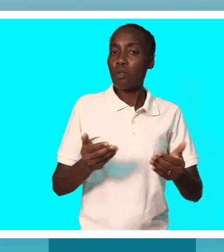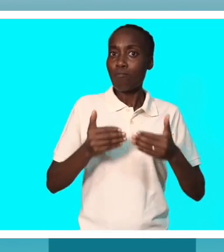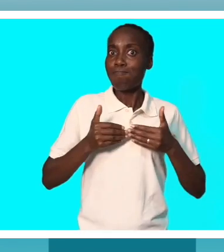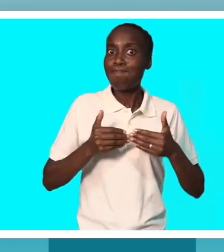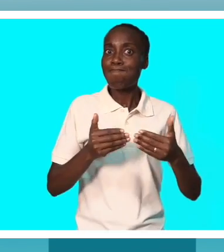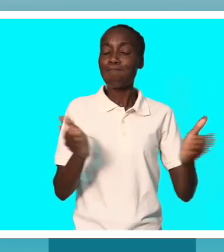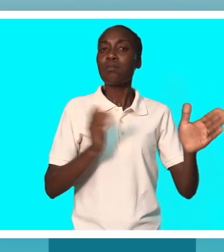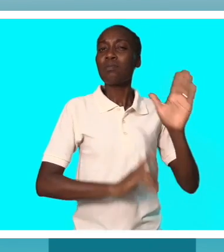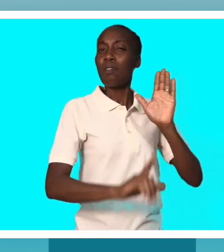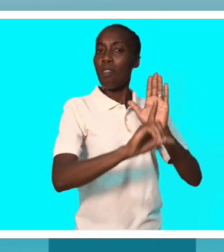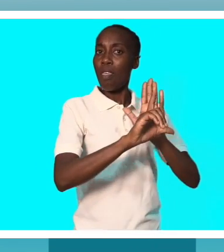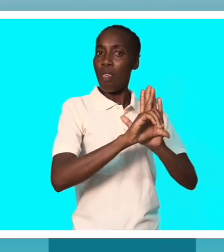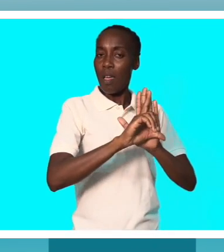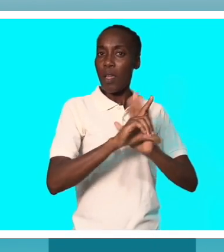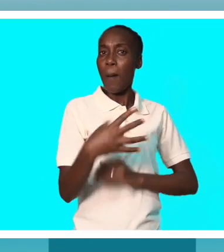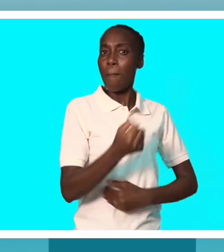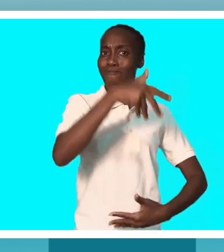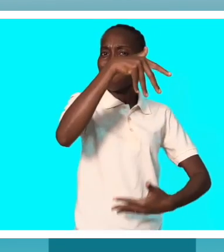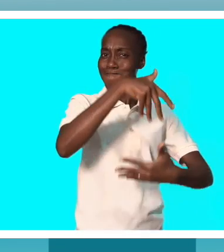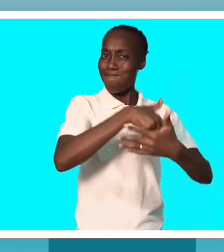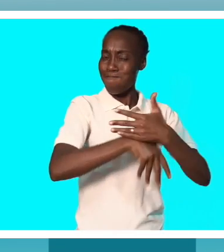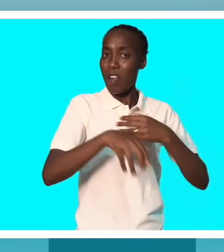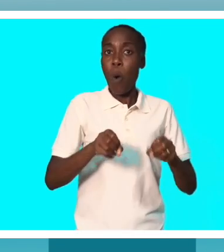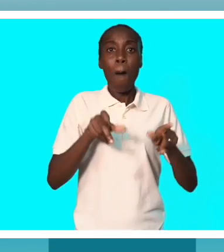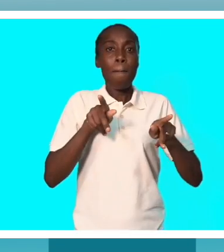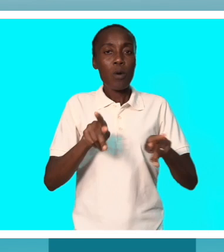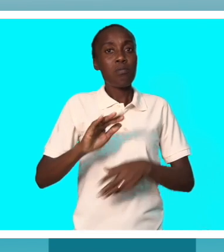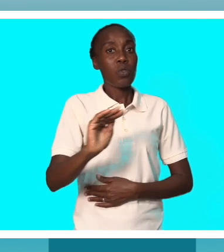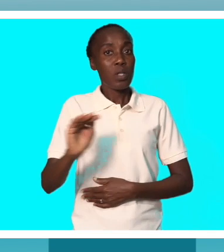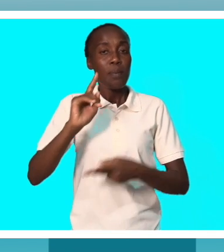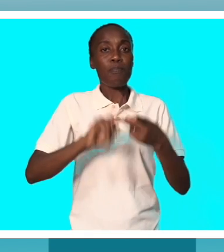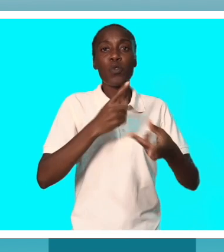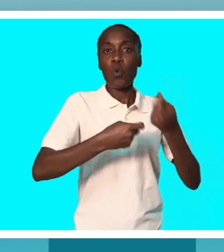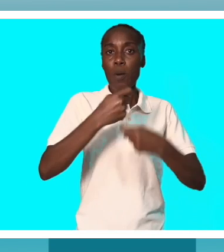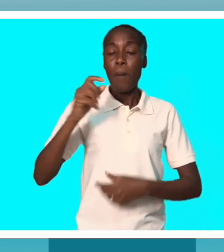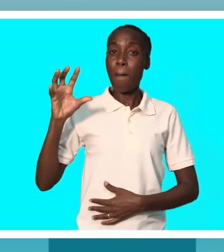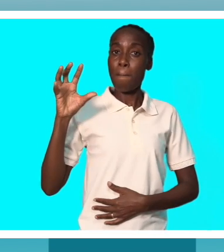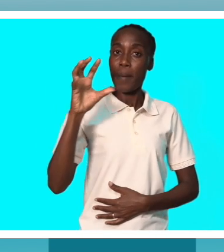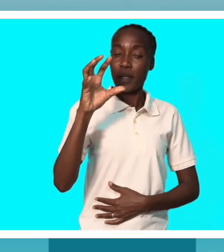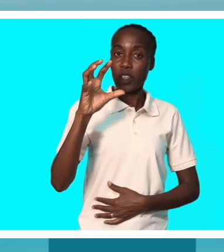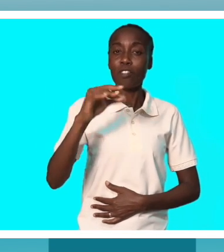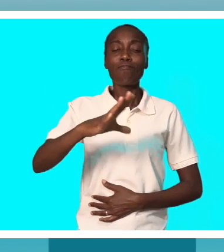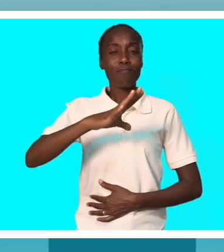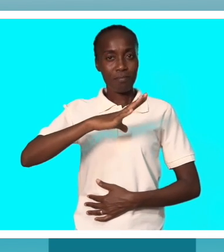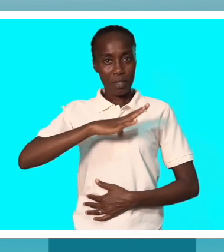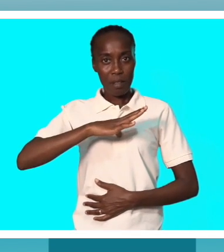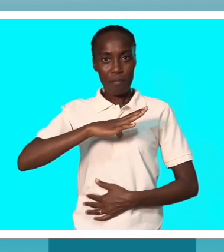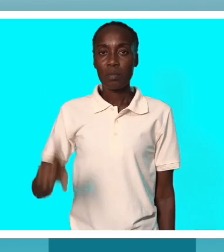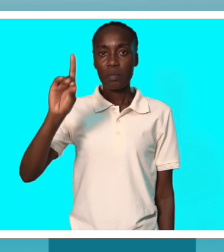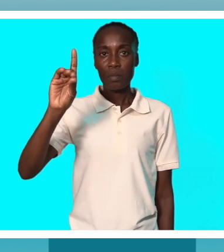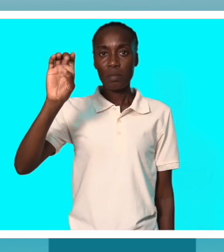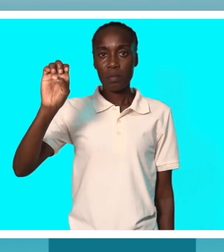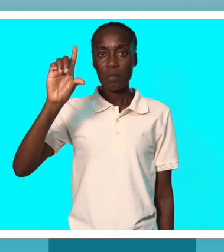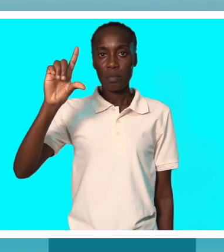aberta e democrática, explorar todas as oportunidades sociais e econômicas que o país oferece.